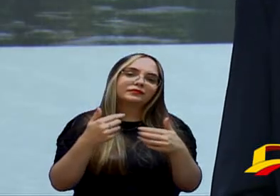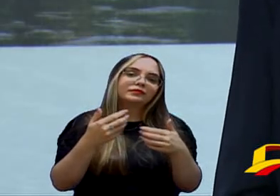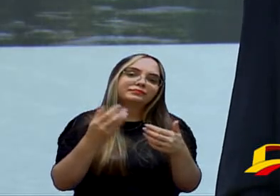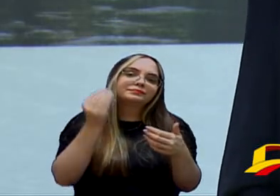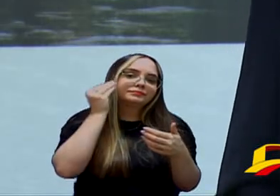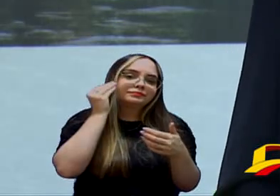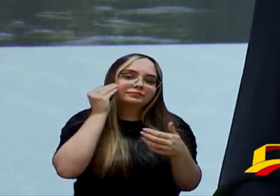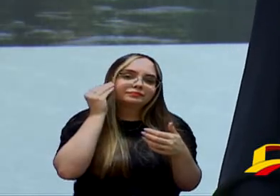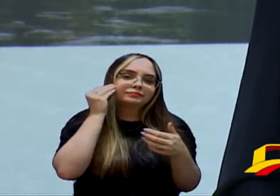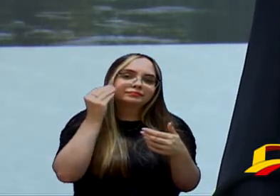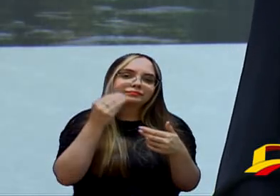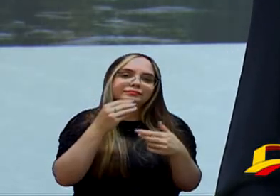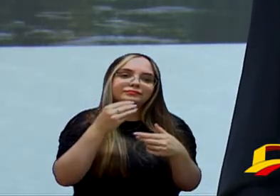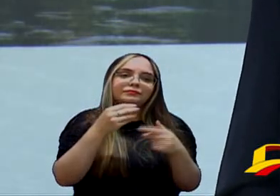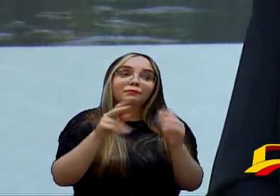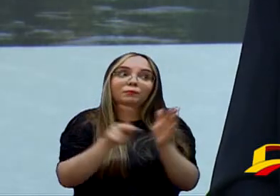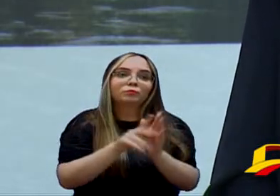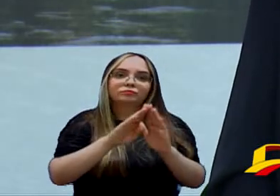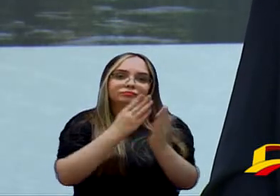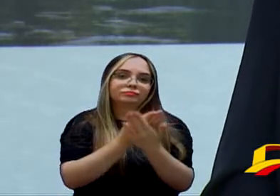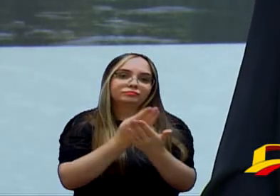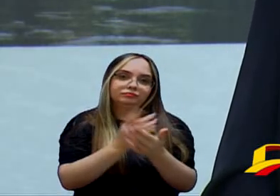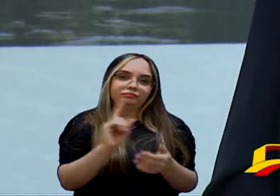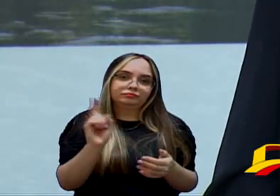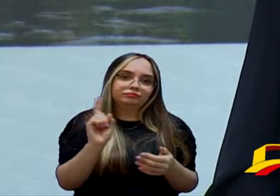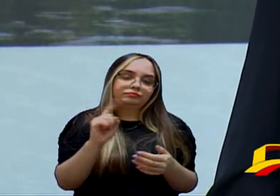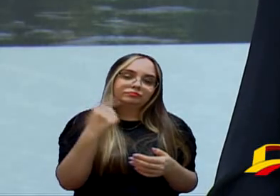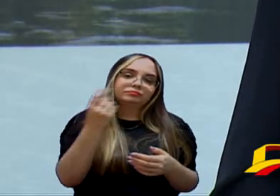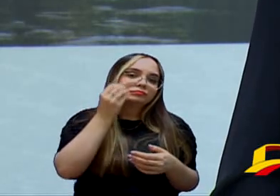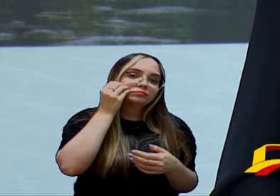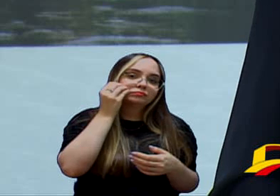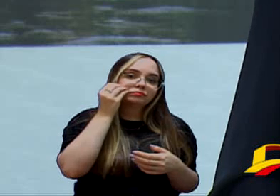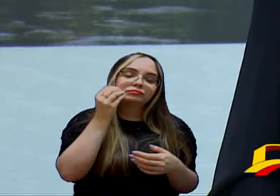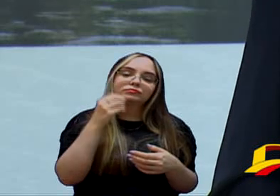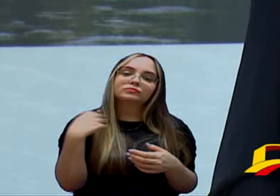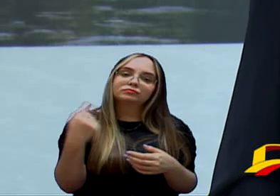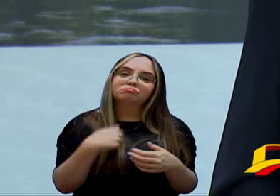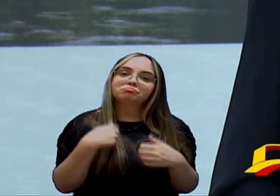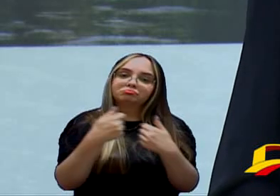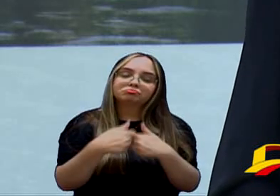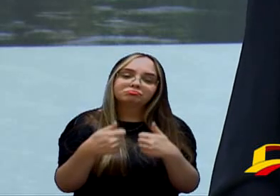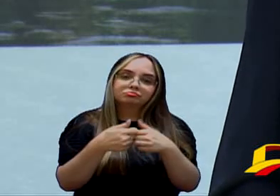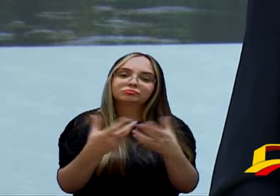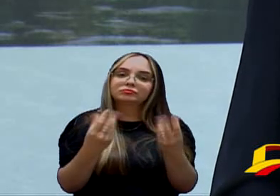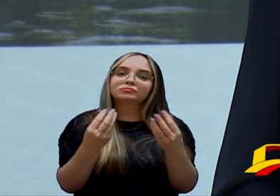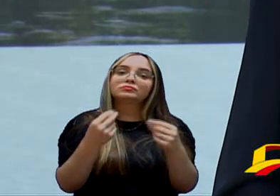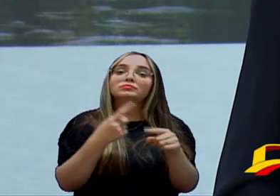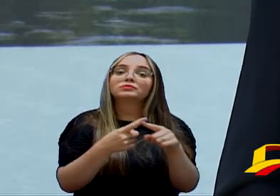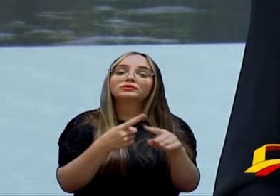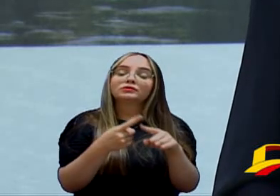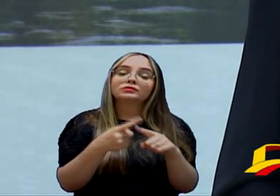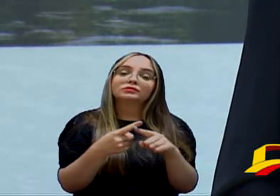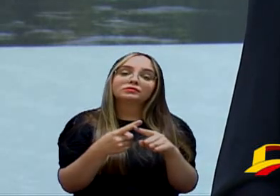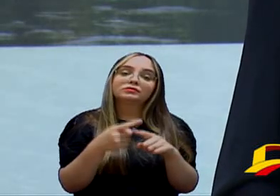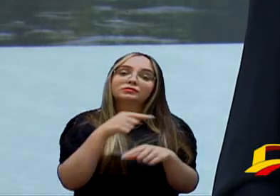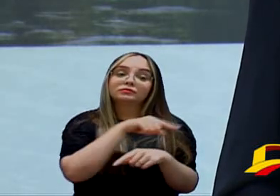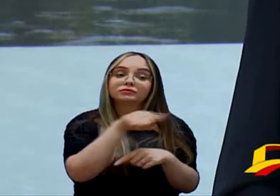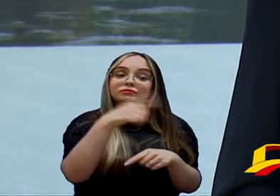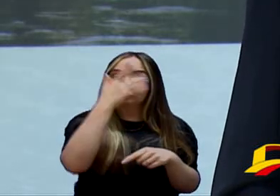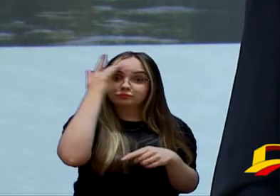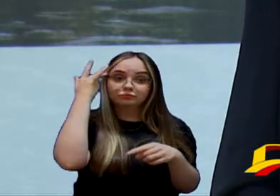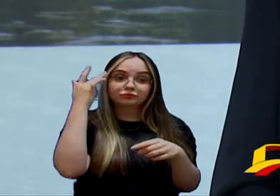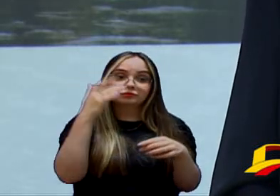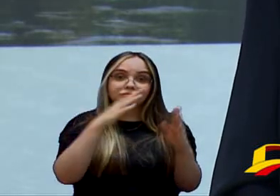que não é escolar e eu tenho lutado muito porque todos